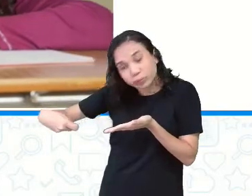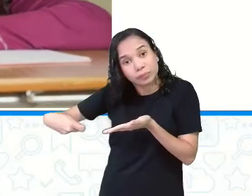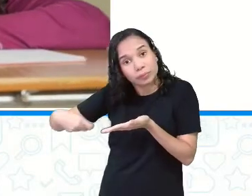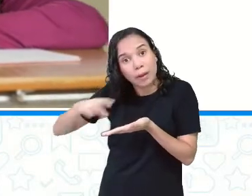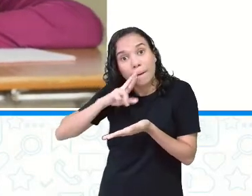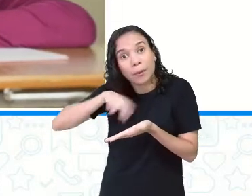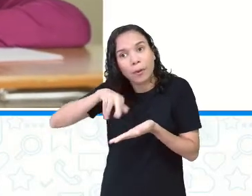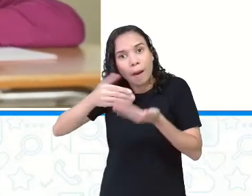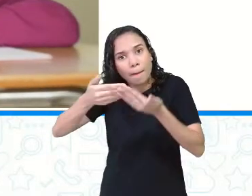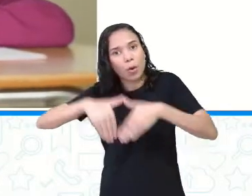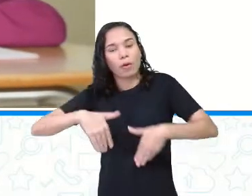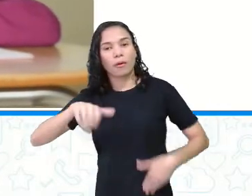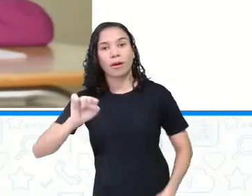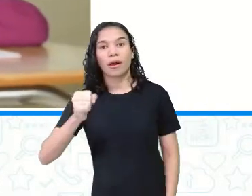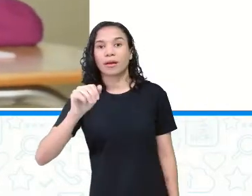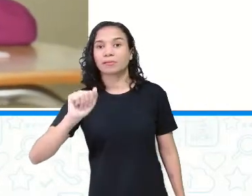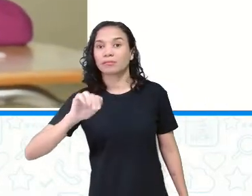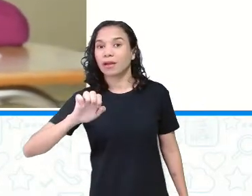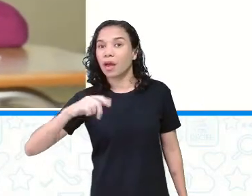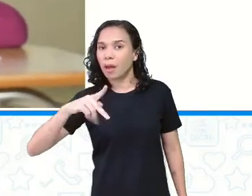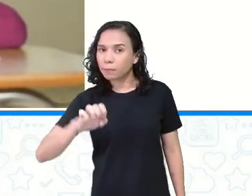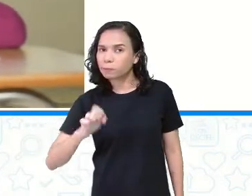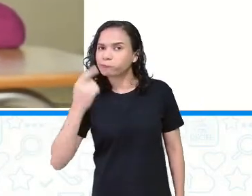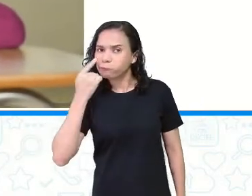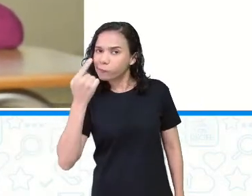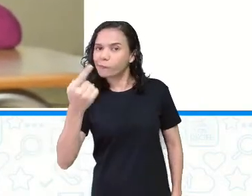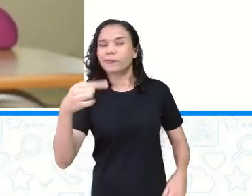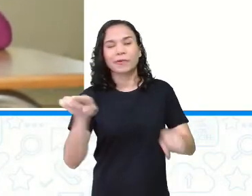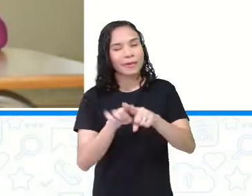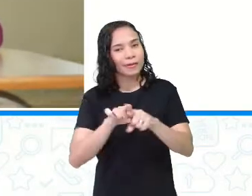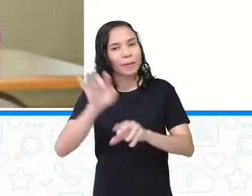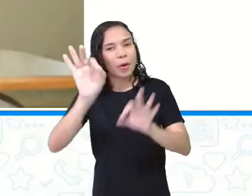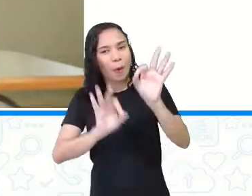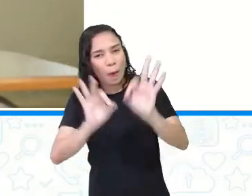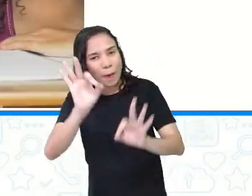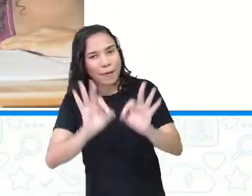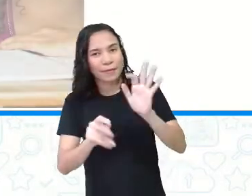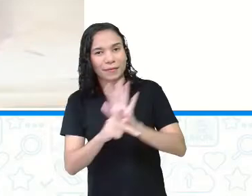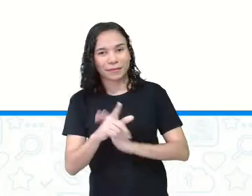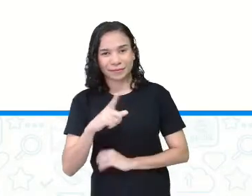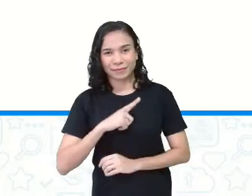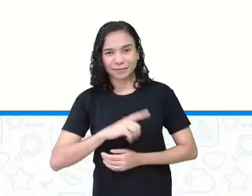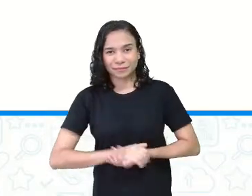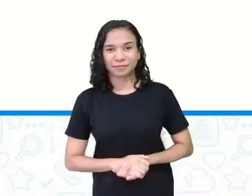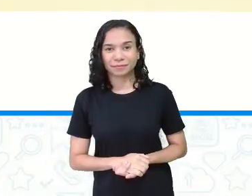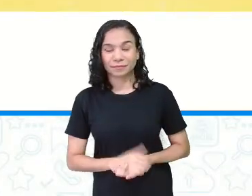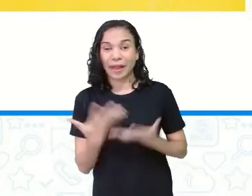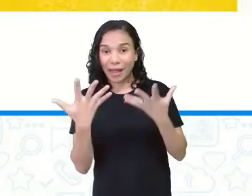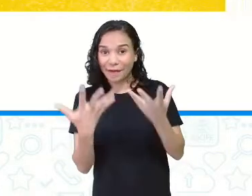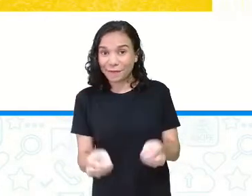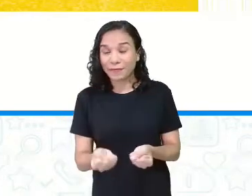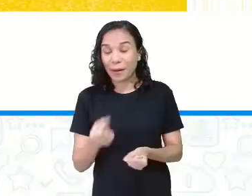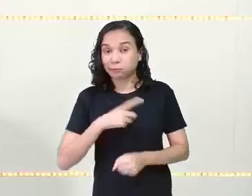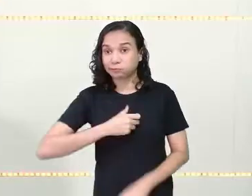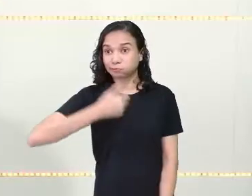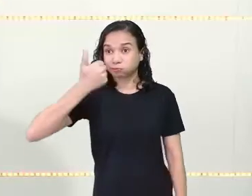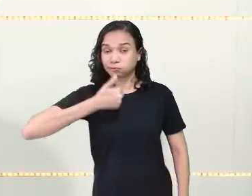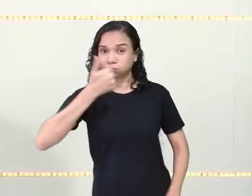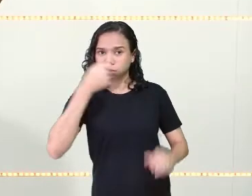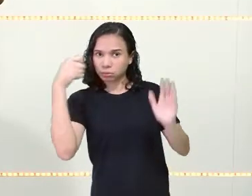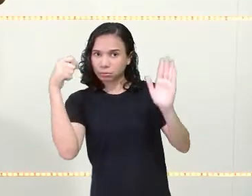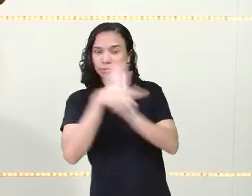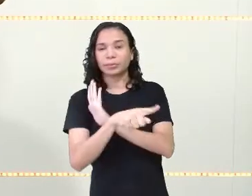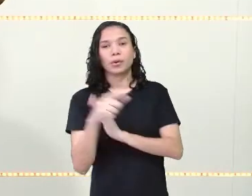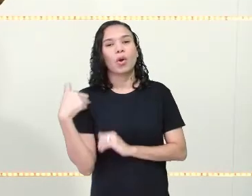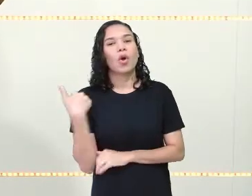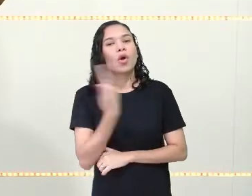do SAEP. Eu tenho certeza que você também está se organizando para isso. Vamos à primeira questão, a